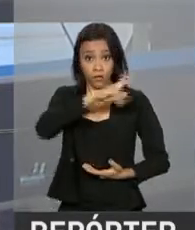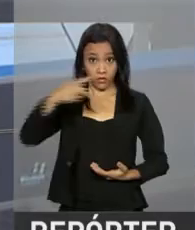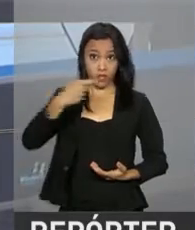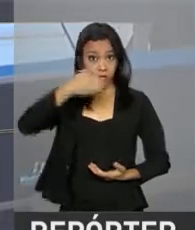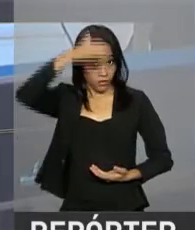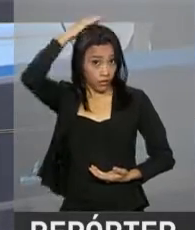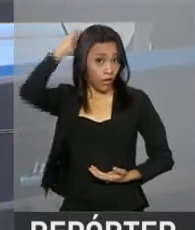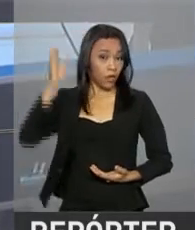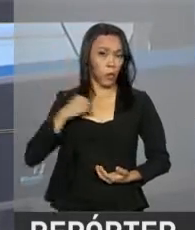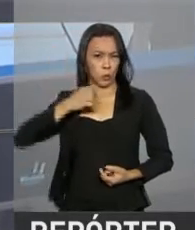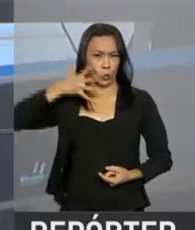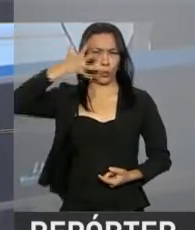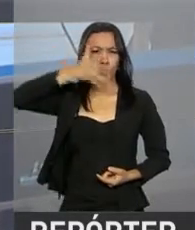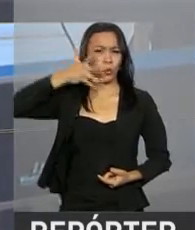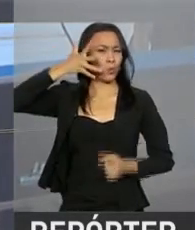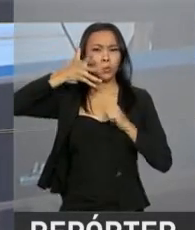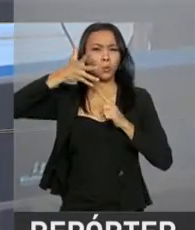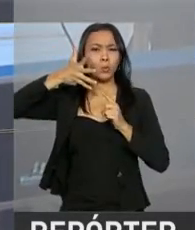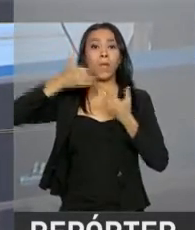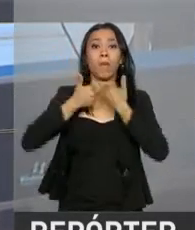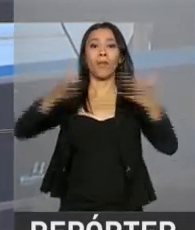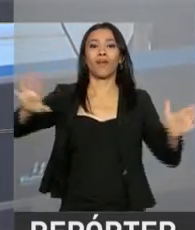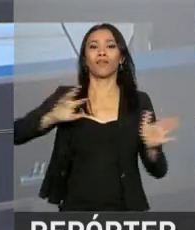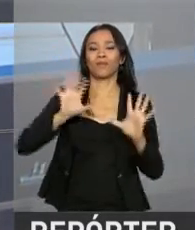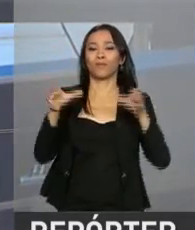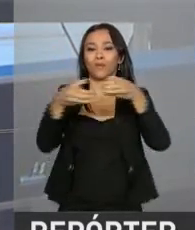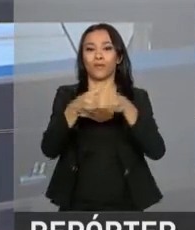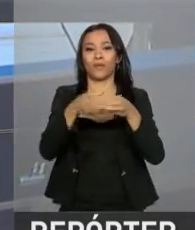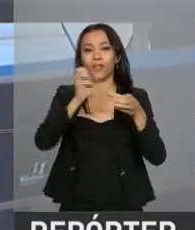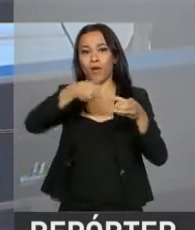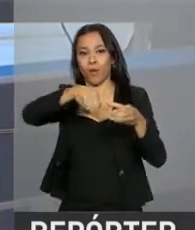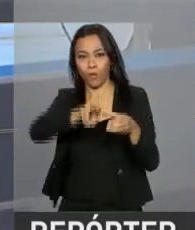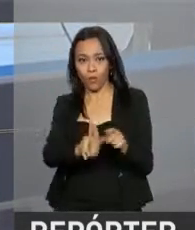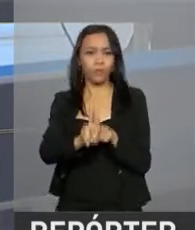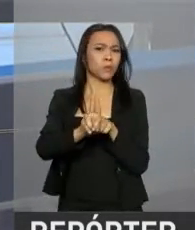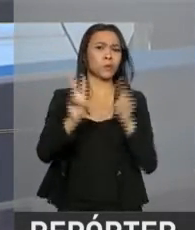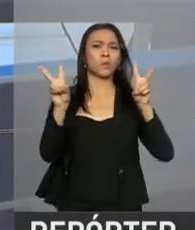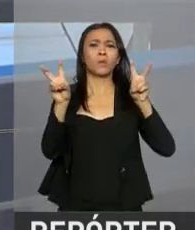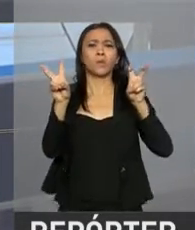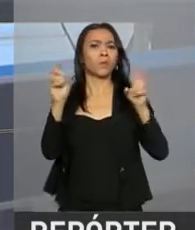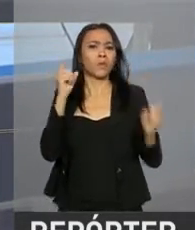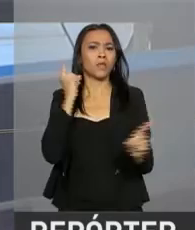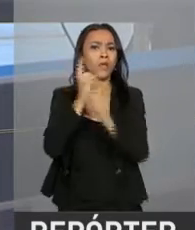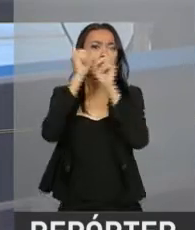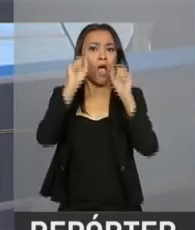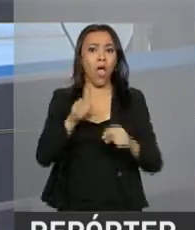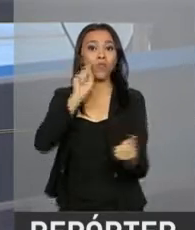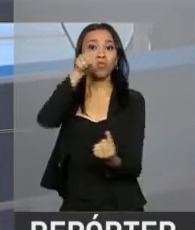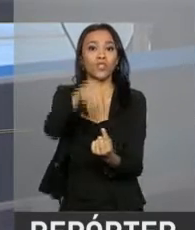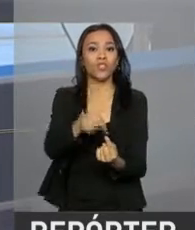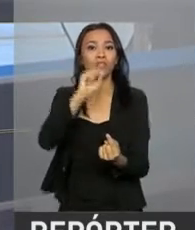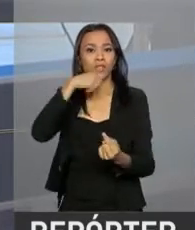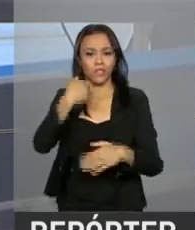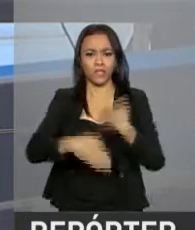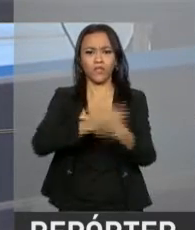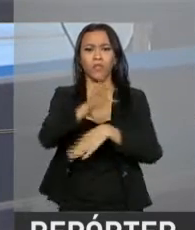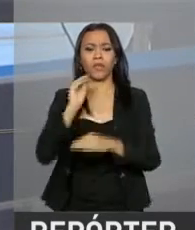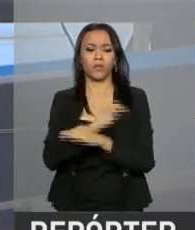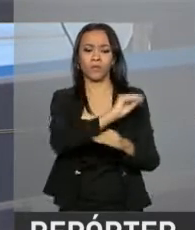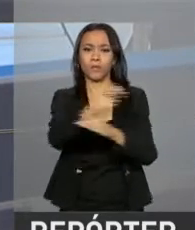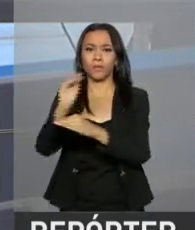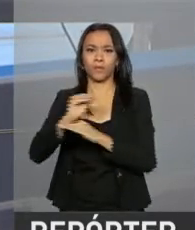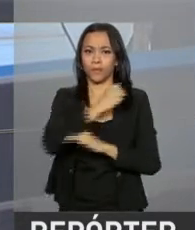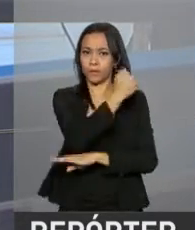Michel Temer discursou na abertura da Assembleia Geral das Nações Unidas. O tema do encontro são os Objetivos de Desenvolvimento